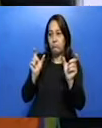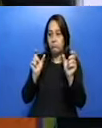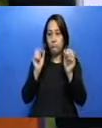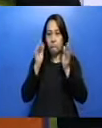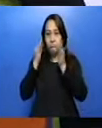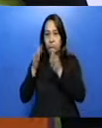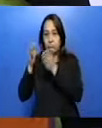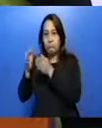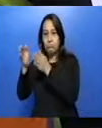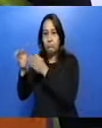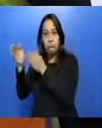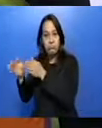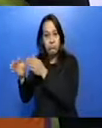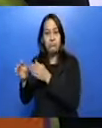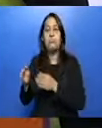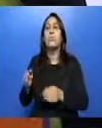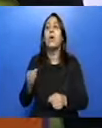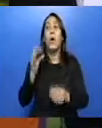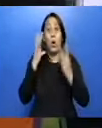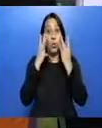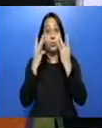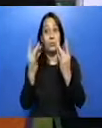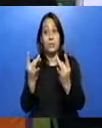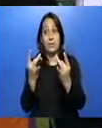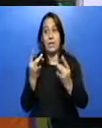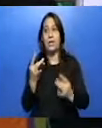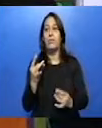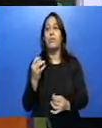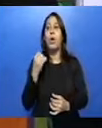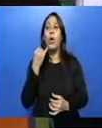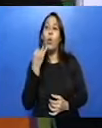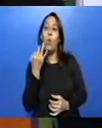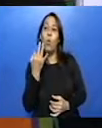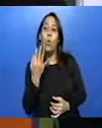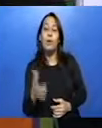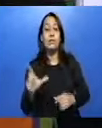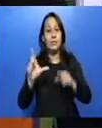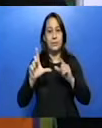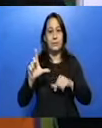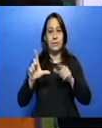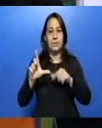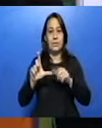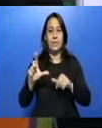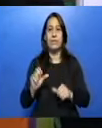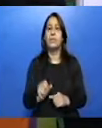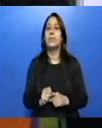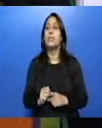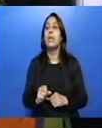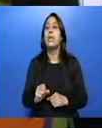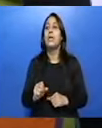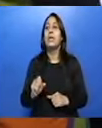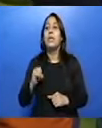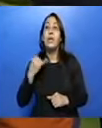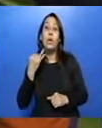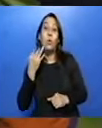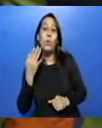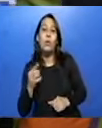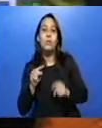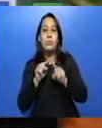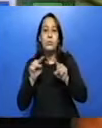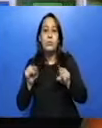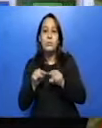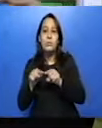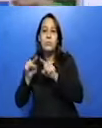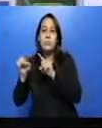aqui. Para isso, você tem que observar a quantidade de letras e a quantidade de quadrinhos.